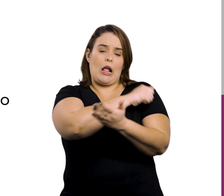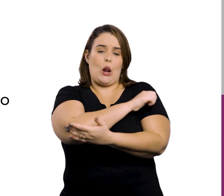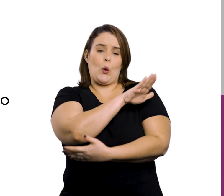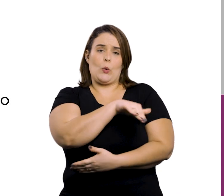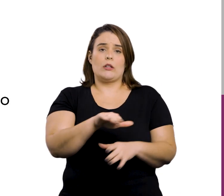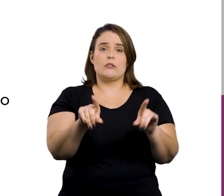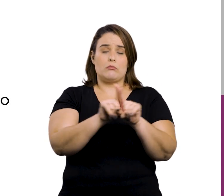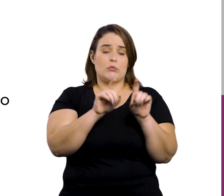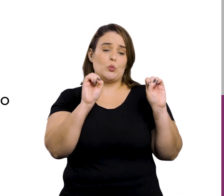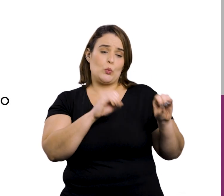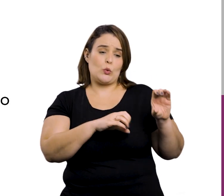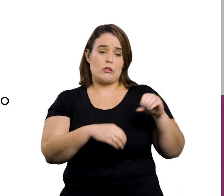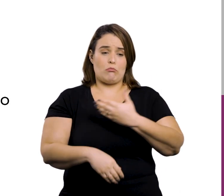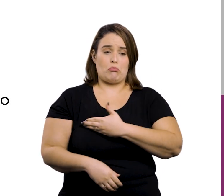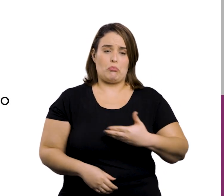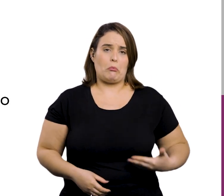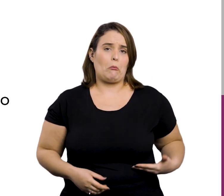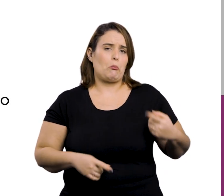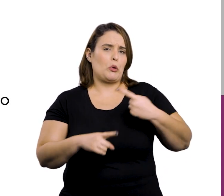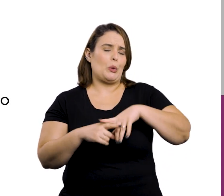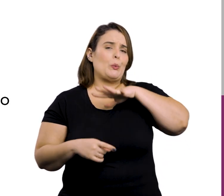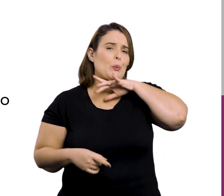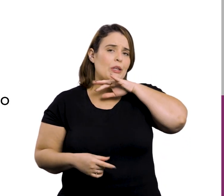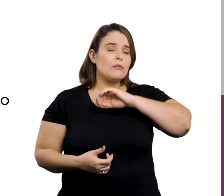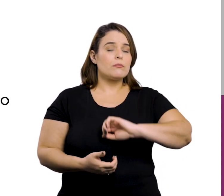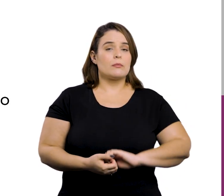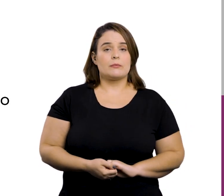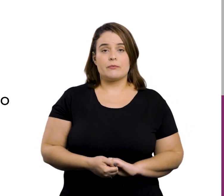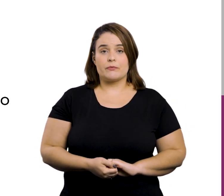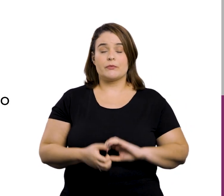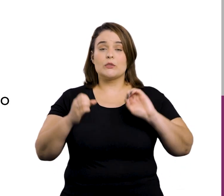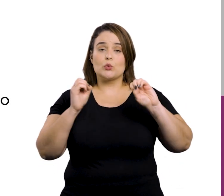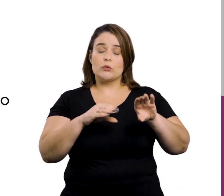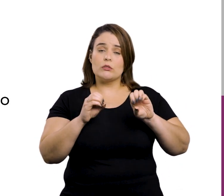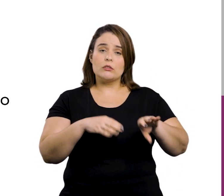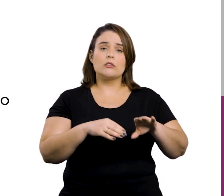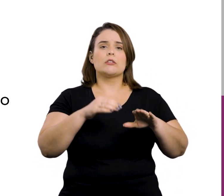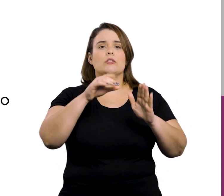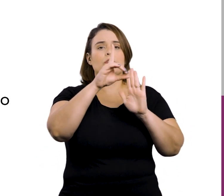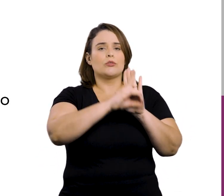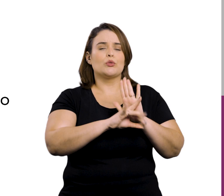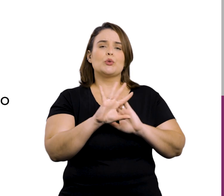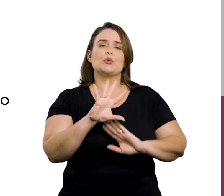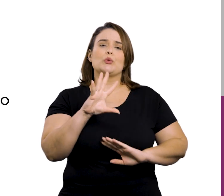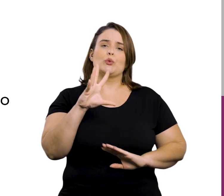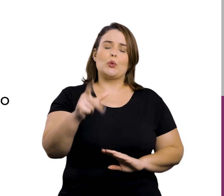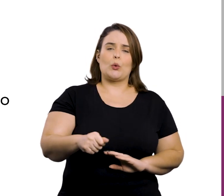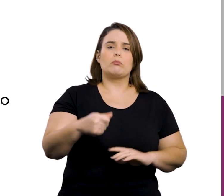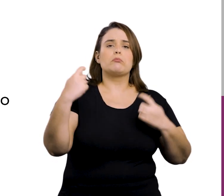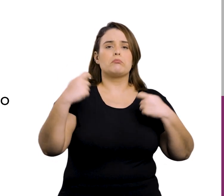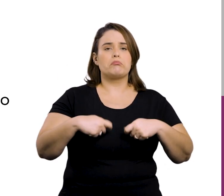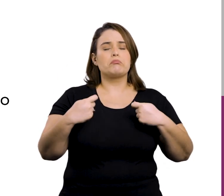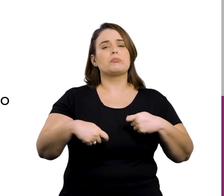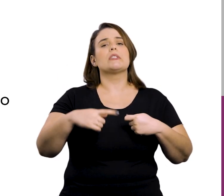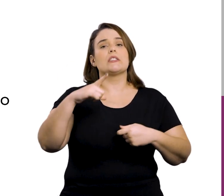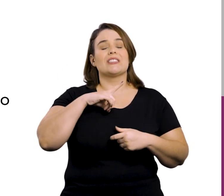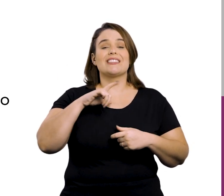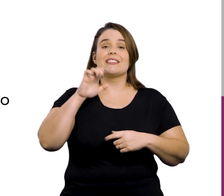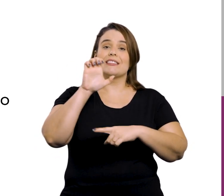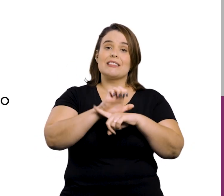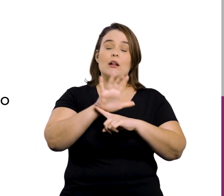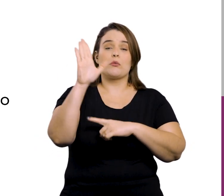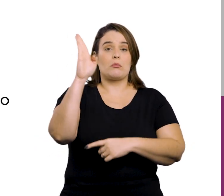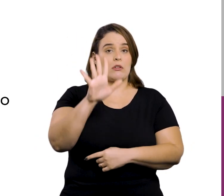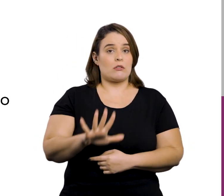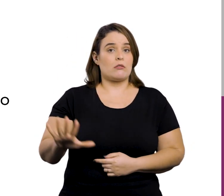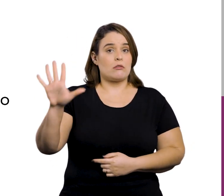os alunos e para a educação pública? A educação é direito de todos e todas, deve ser garantida pelo Estado